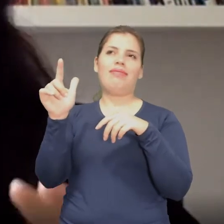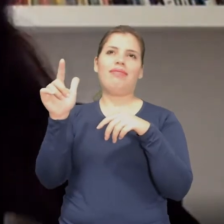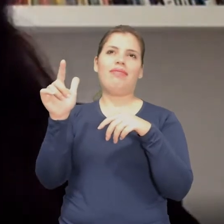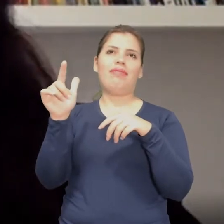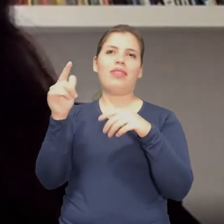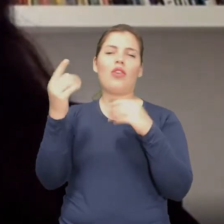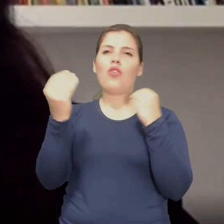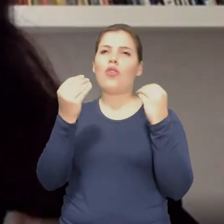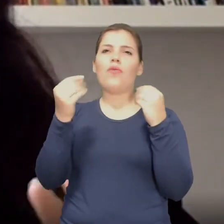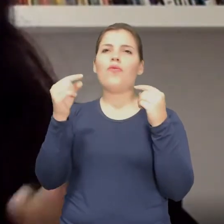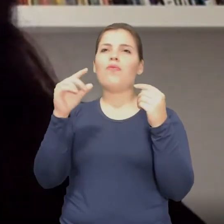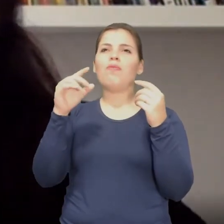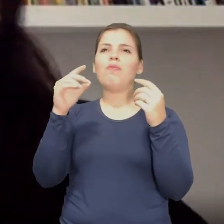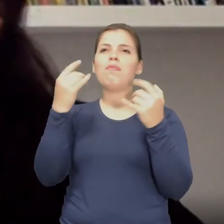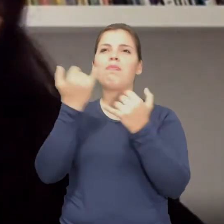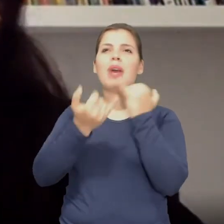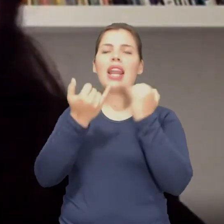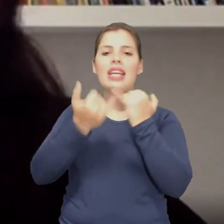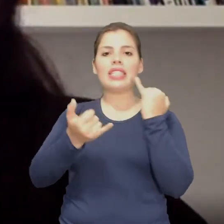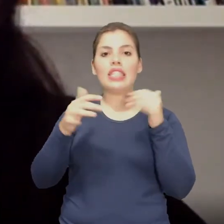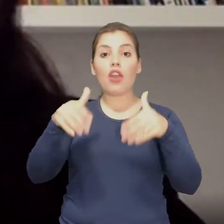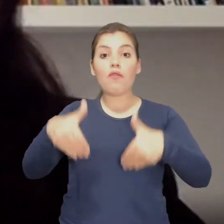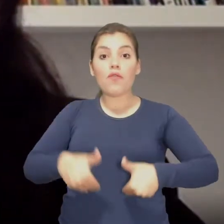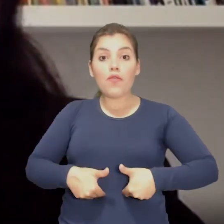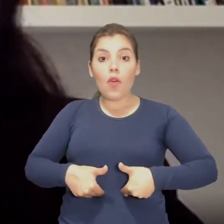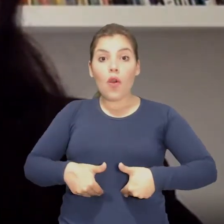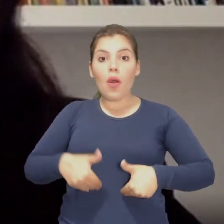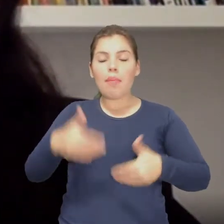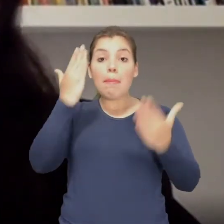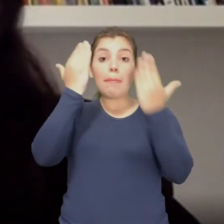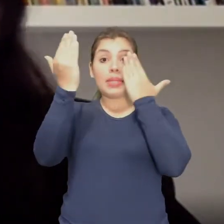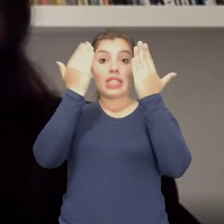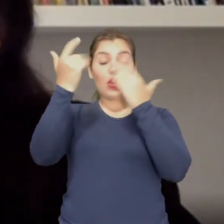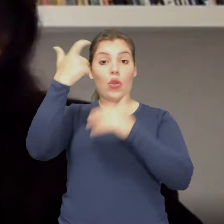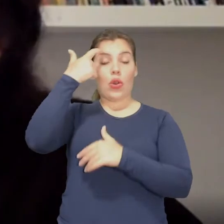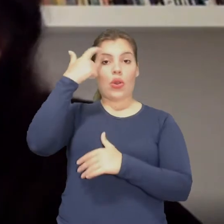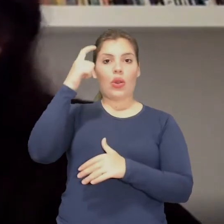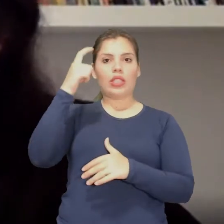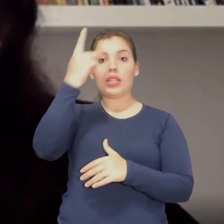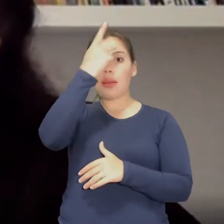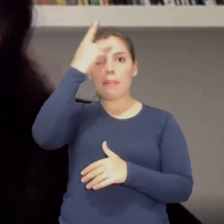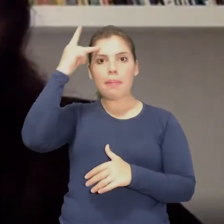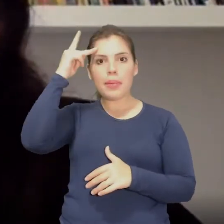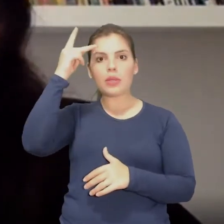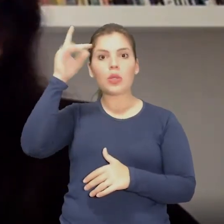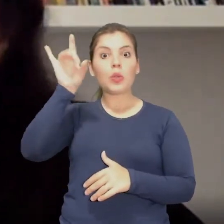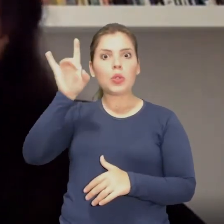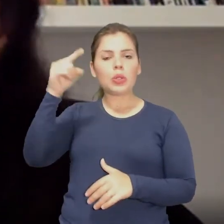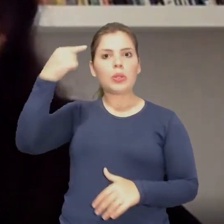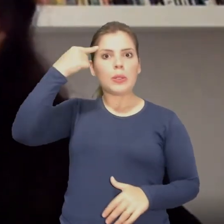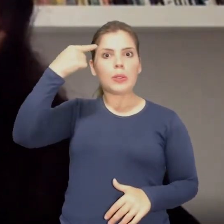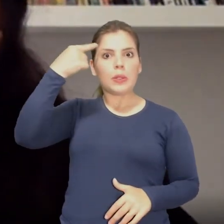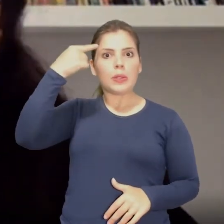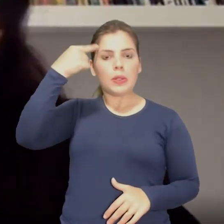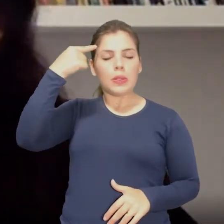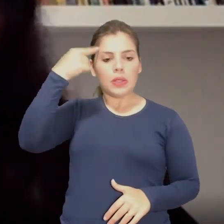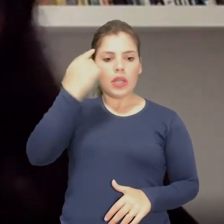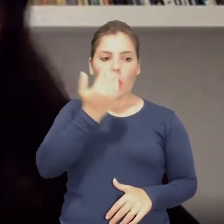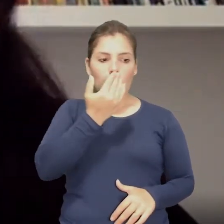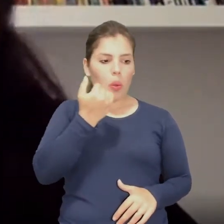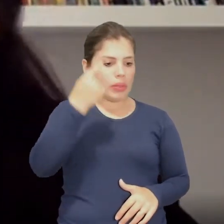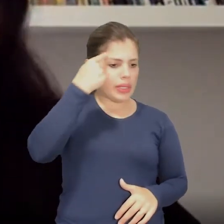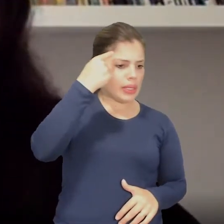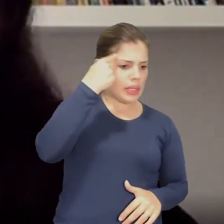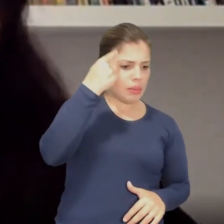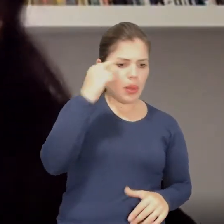uma fome psíquica, que é o que a gente diz assim, que a pessoa fica obcecada por comida,